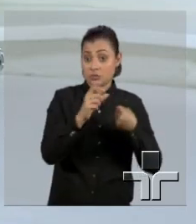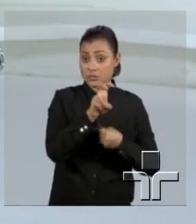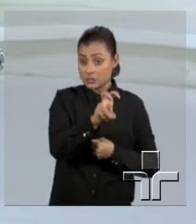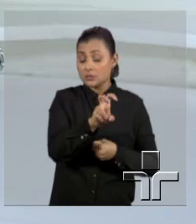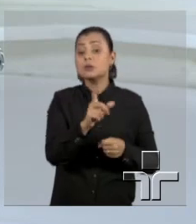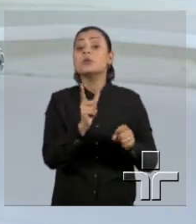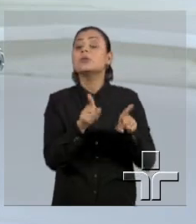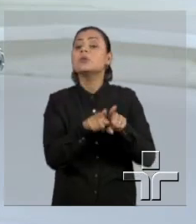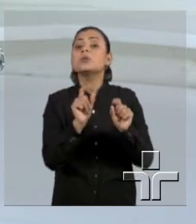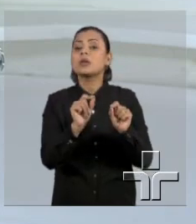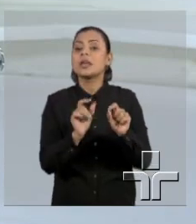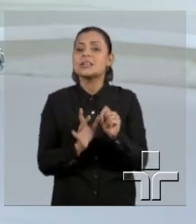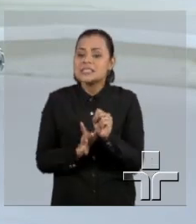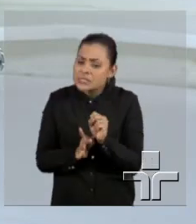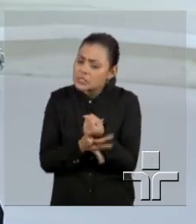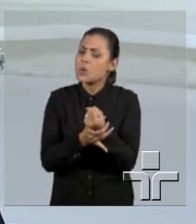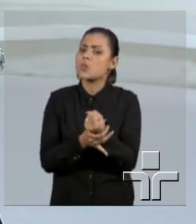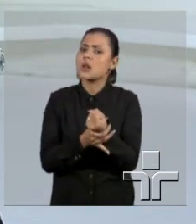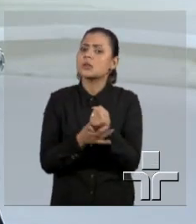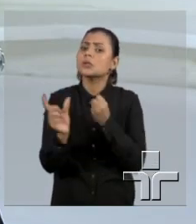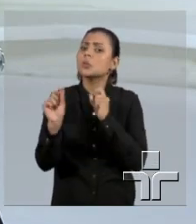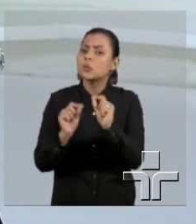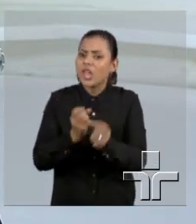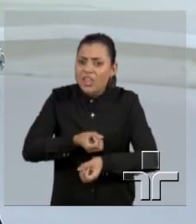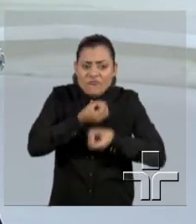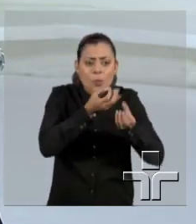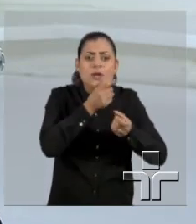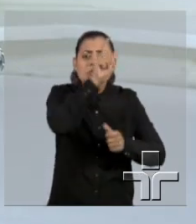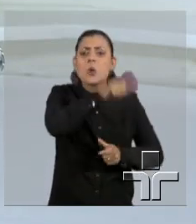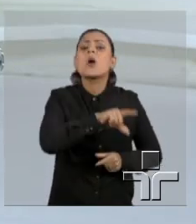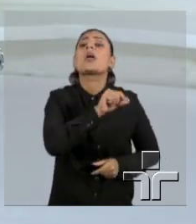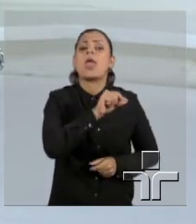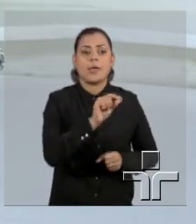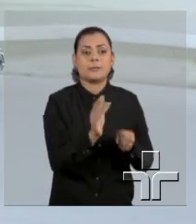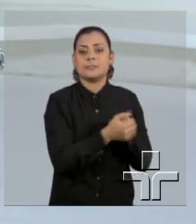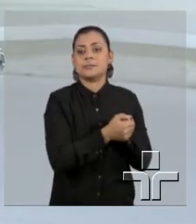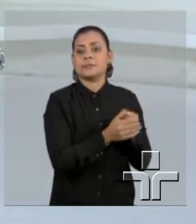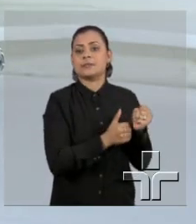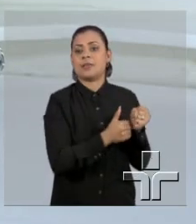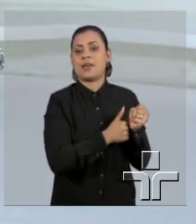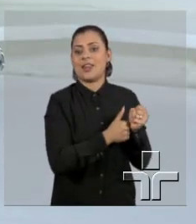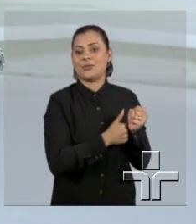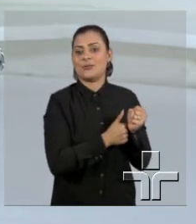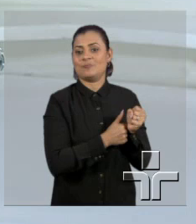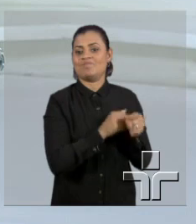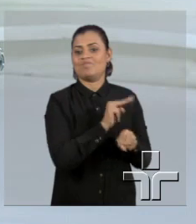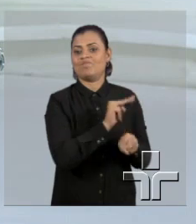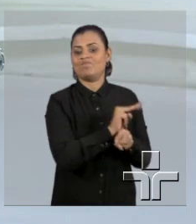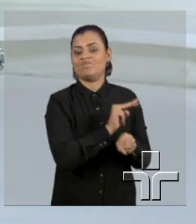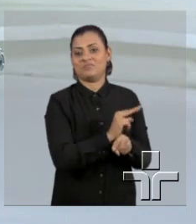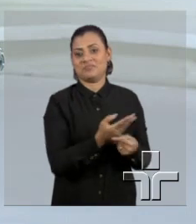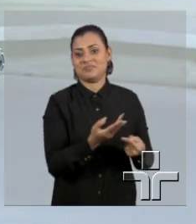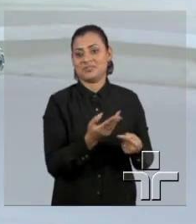né, assegurando-se o sigilo da fonte, quando necessário ao exercício profissional. Olha que compromisso